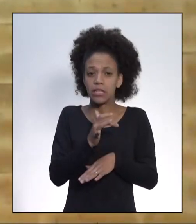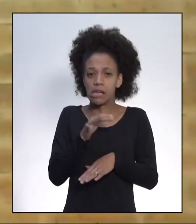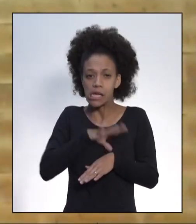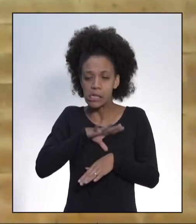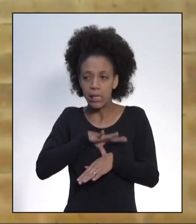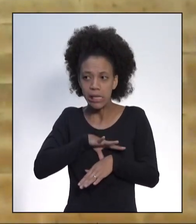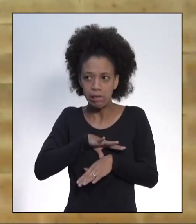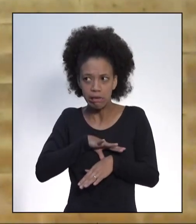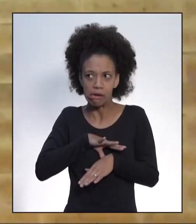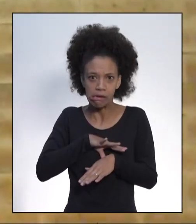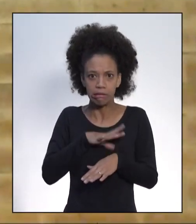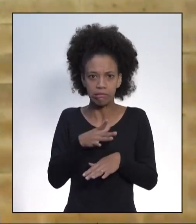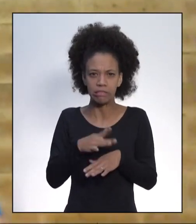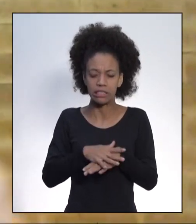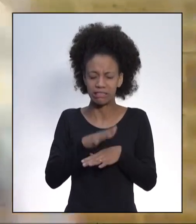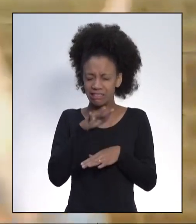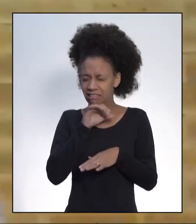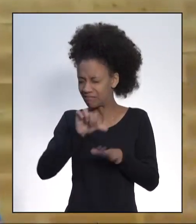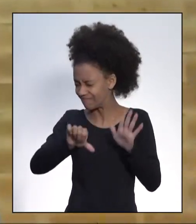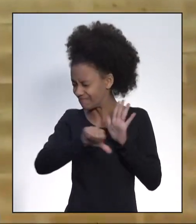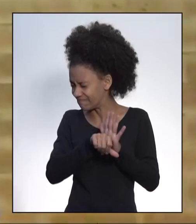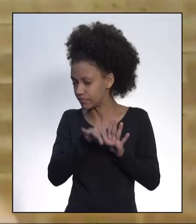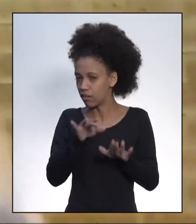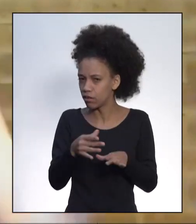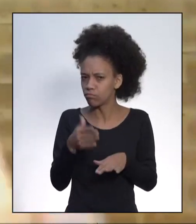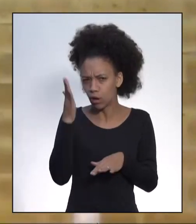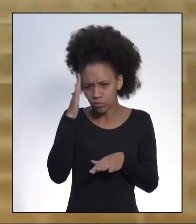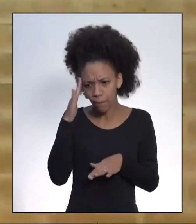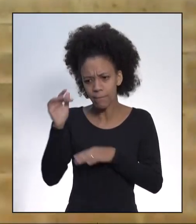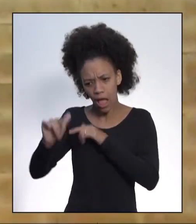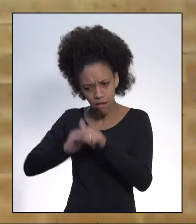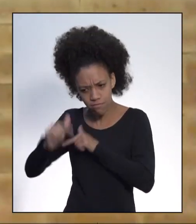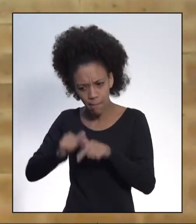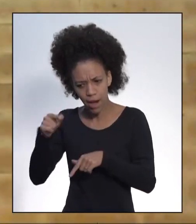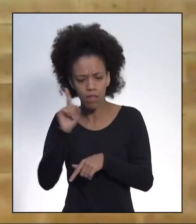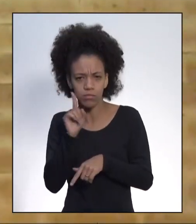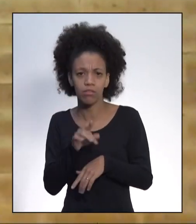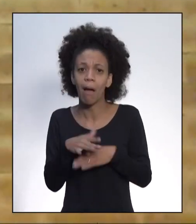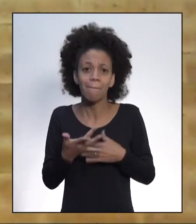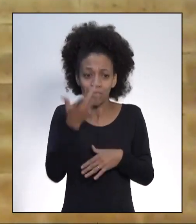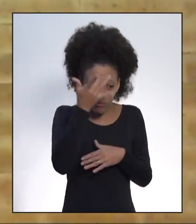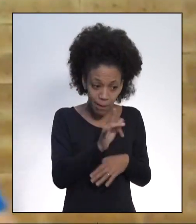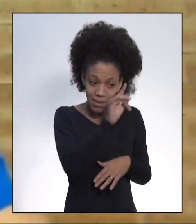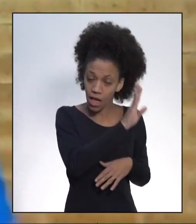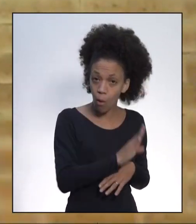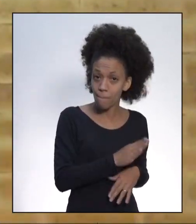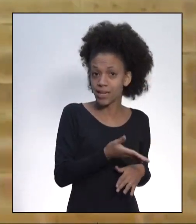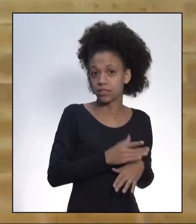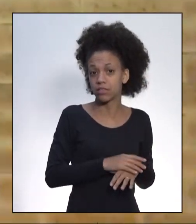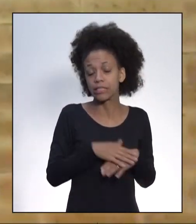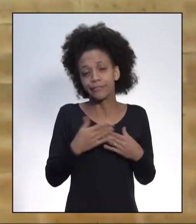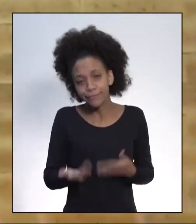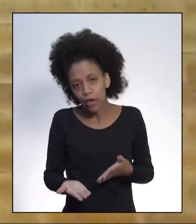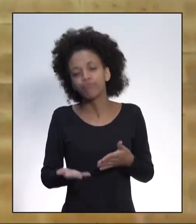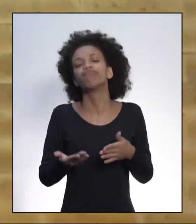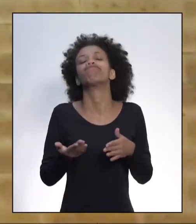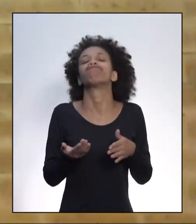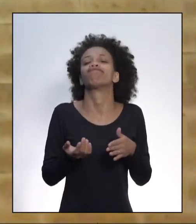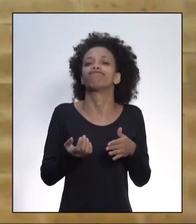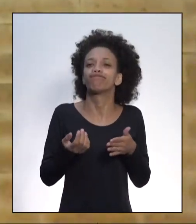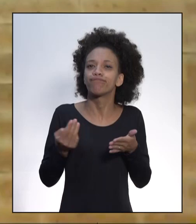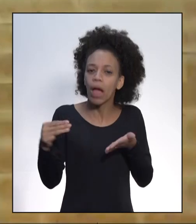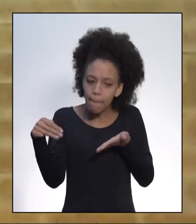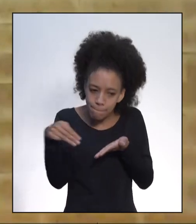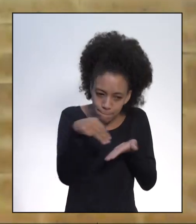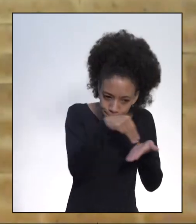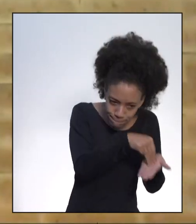muito ruim na época, quando eu voltei. Eu sabia o que era trabalhar nos Estados Unidos, o que era os Estados Unidos, mas eu não sabia mais o que era o Brasil. Tive que recomeçar. Então, de certa forma, eu me